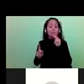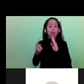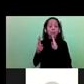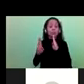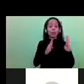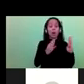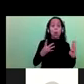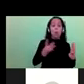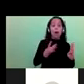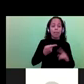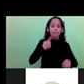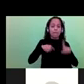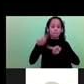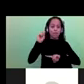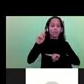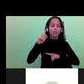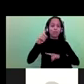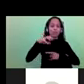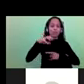quarta revolução.